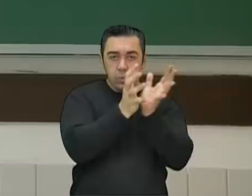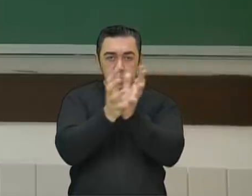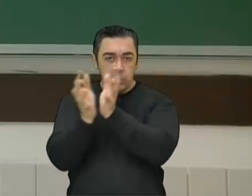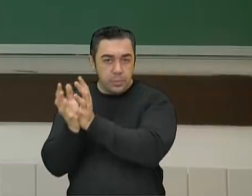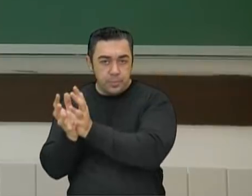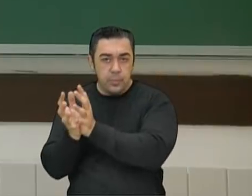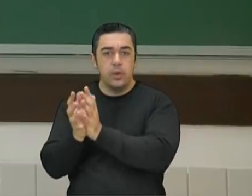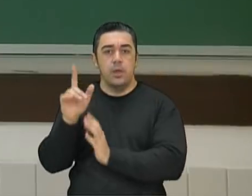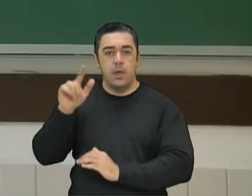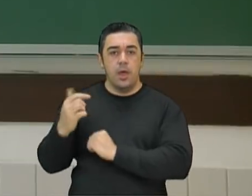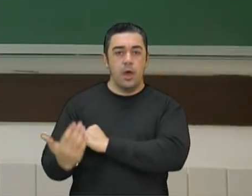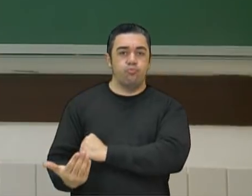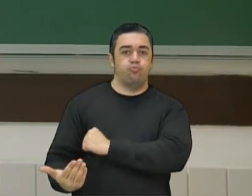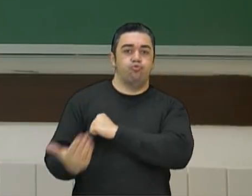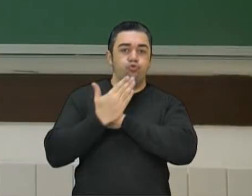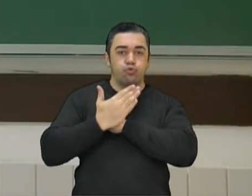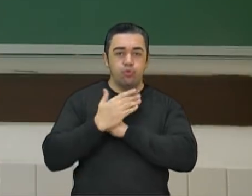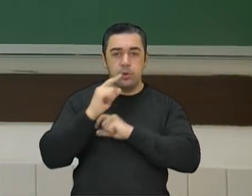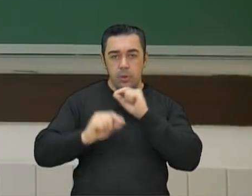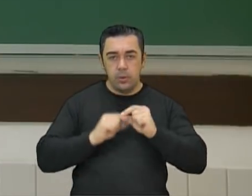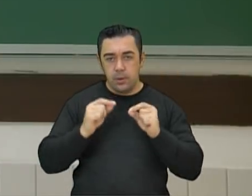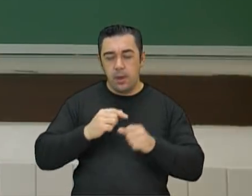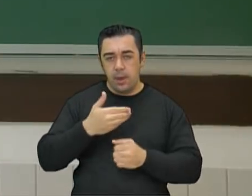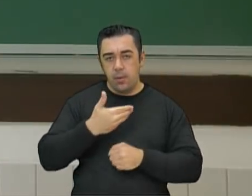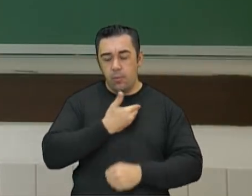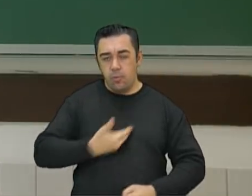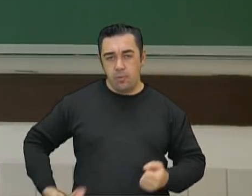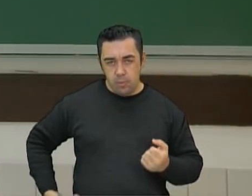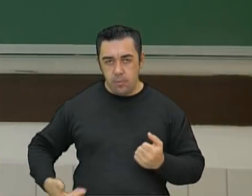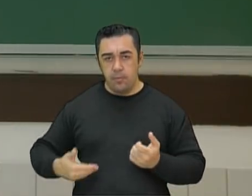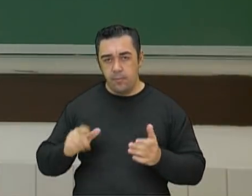de aparelhamento militar do Estado nazista.